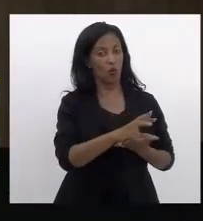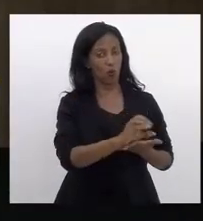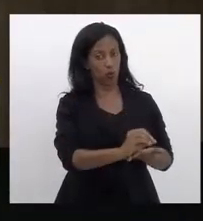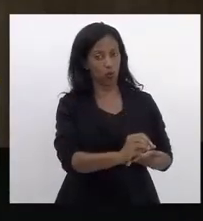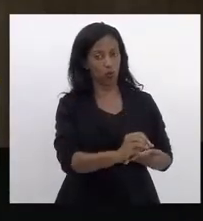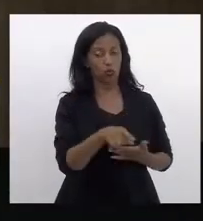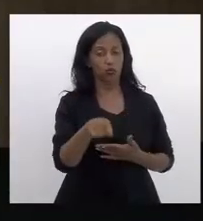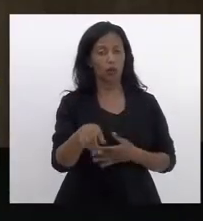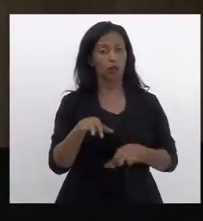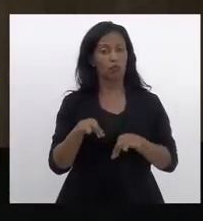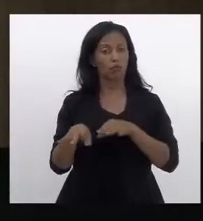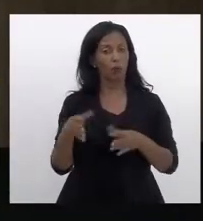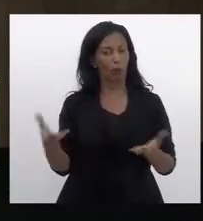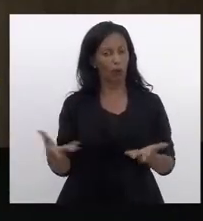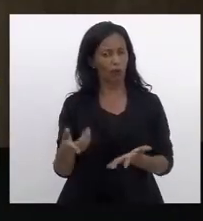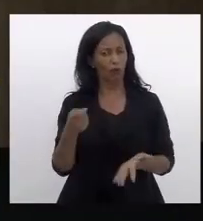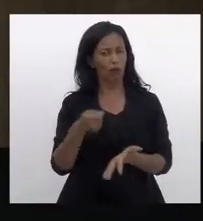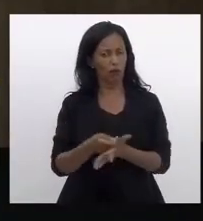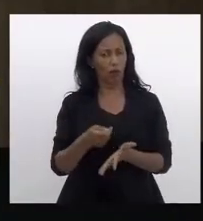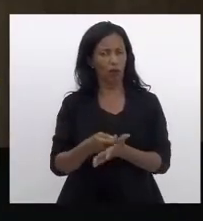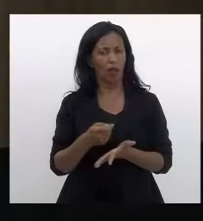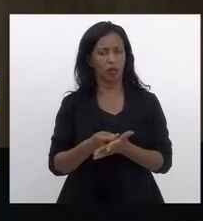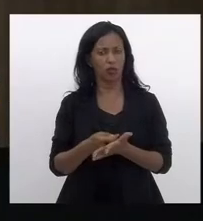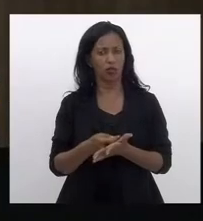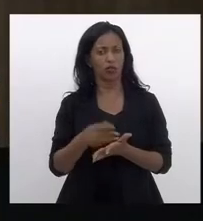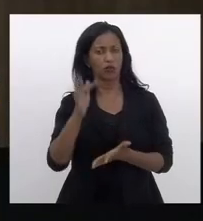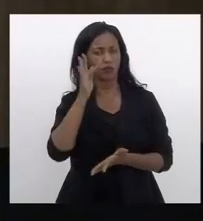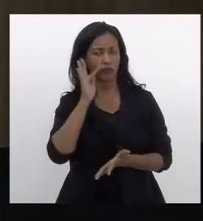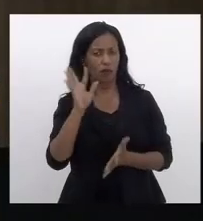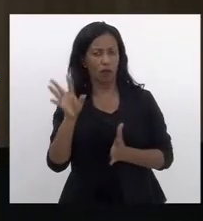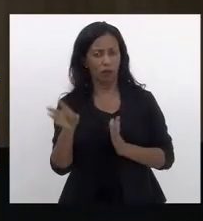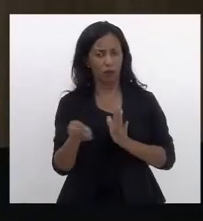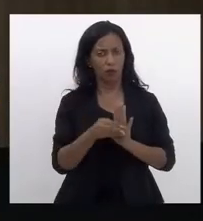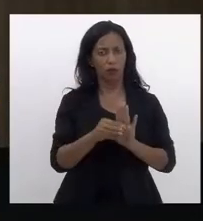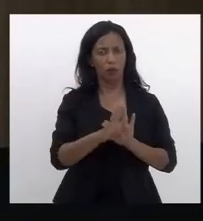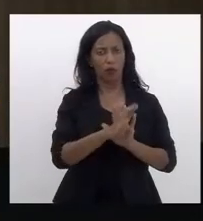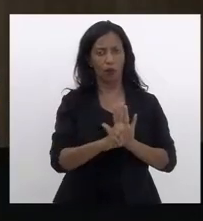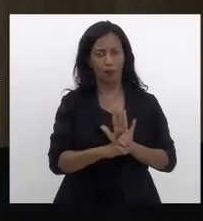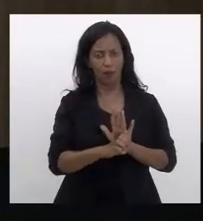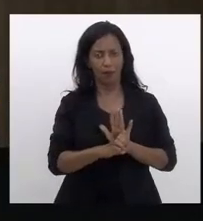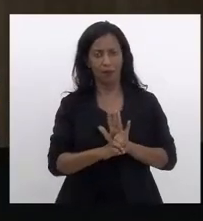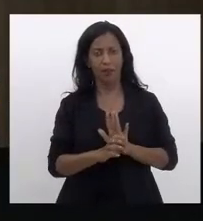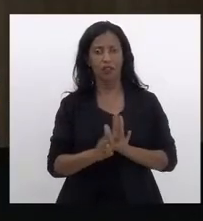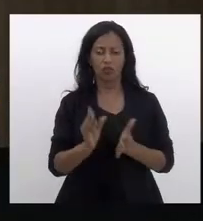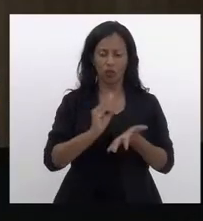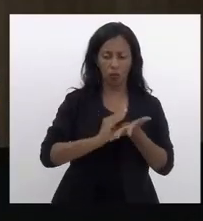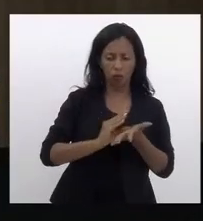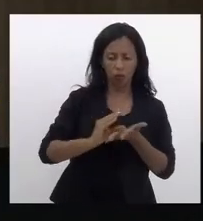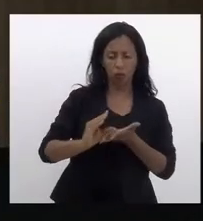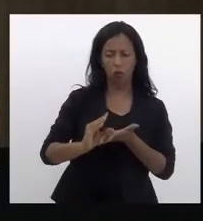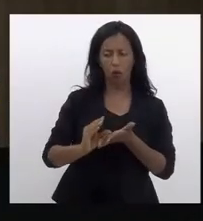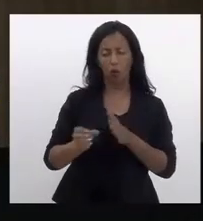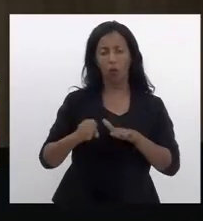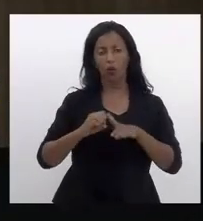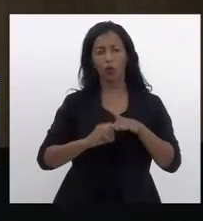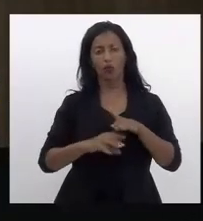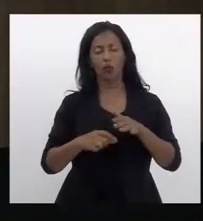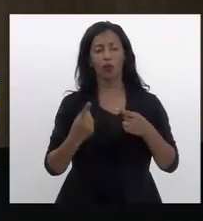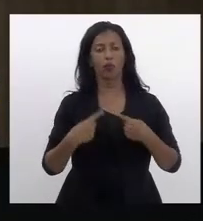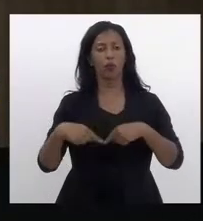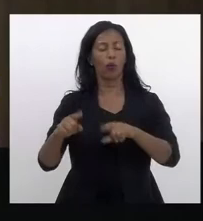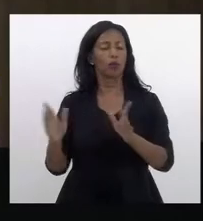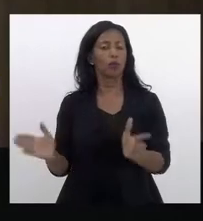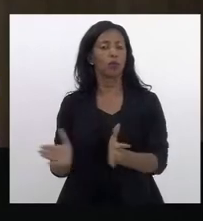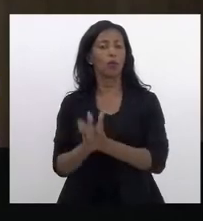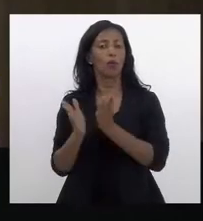nesse projeto agora, depois foi garantido, o Flávio fez uma emenda e garantiu um lastro orçamentário no Fundo Estadual de Combate à Pobreza